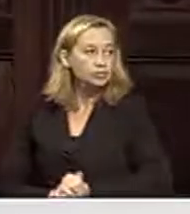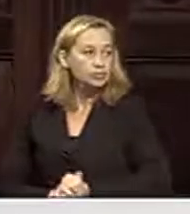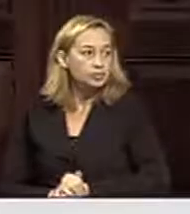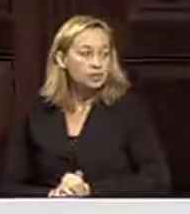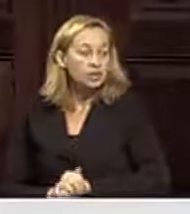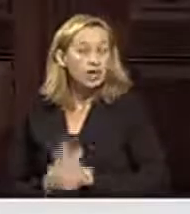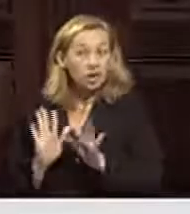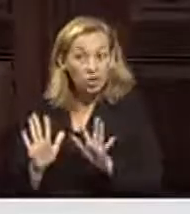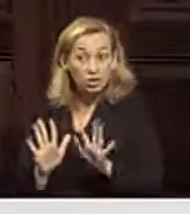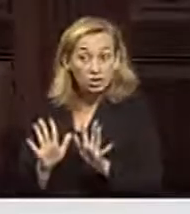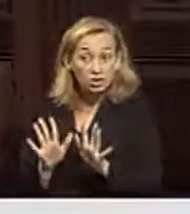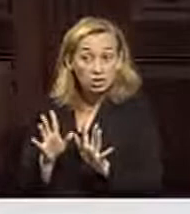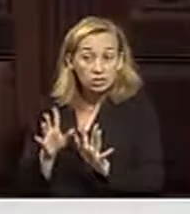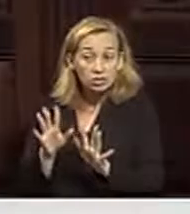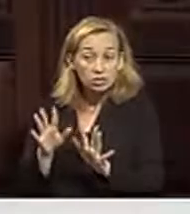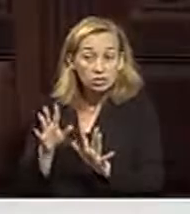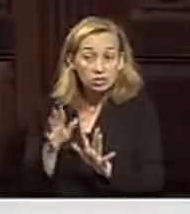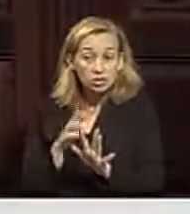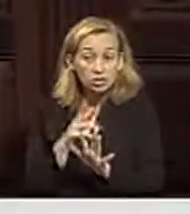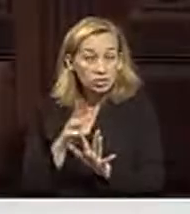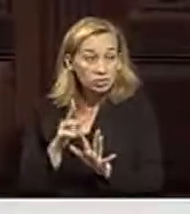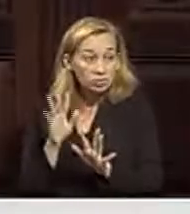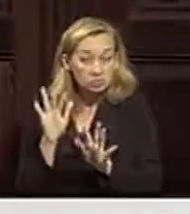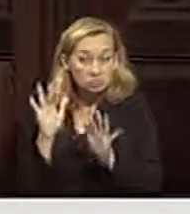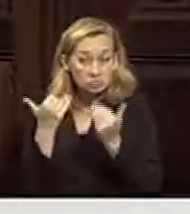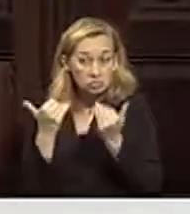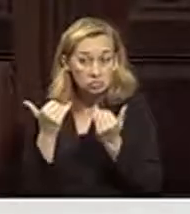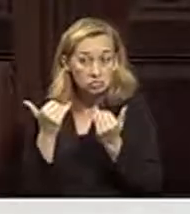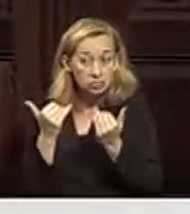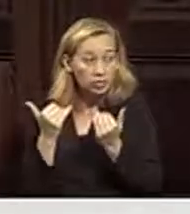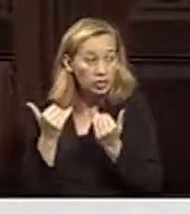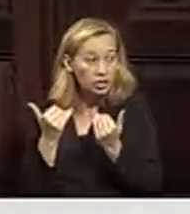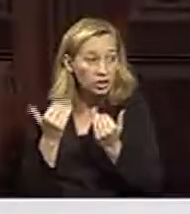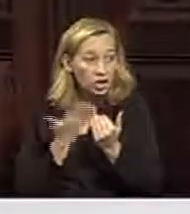E para a senhora ter uma noção, senhores deputados,